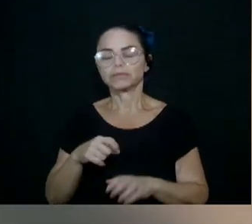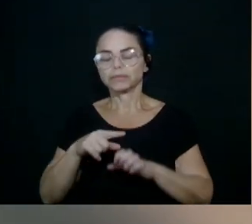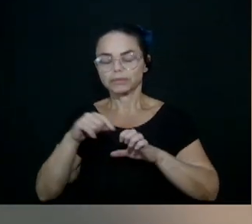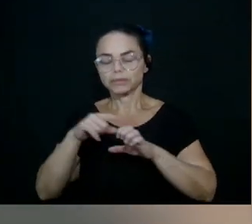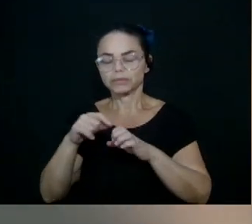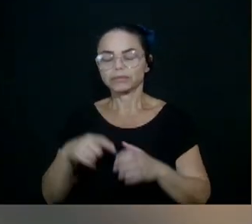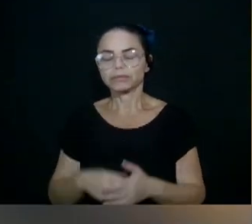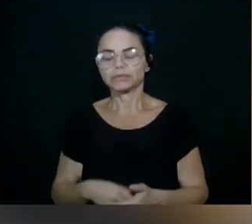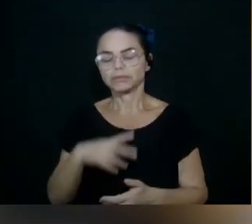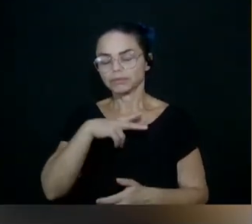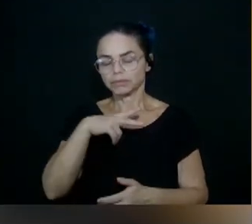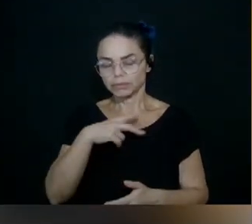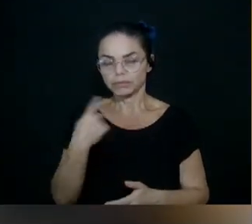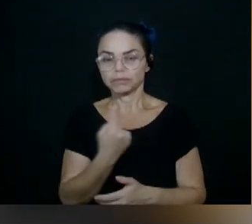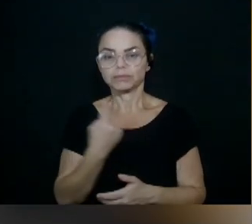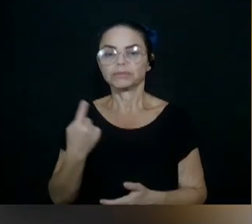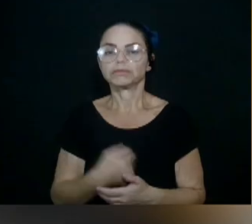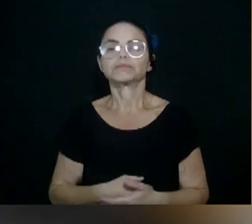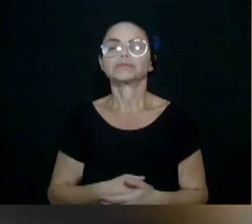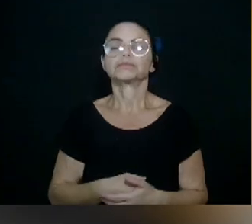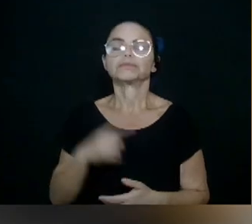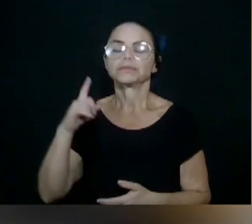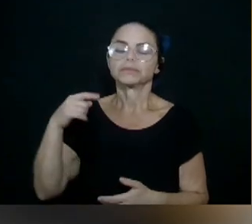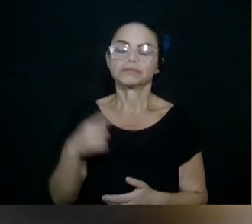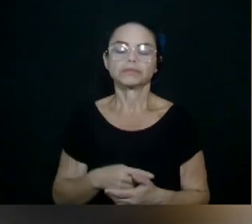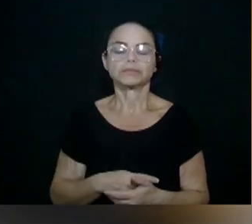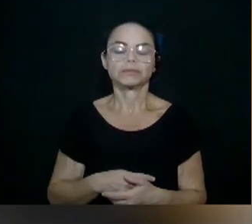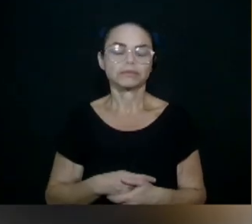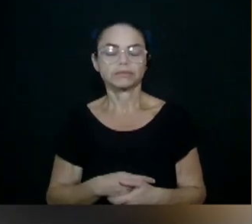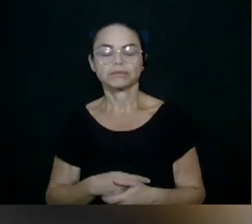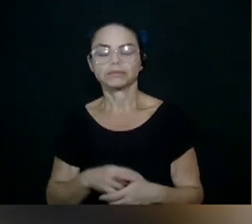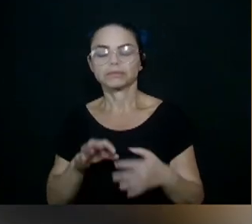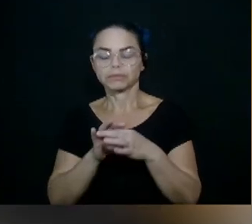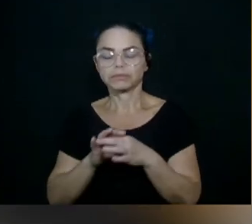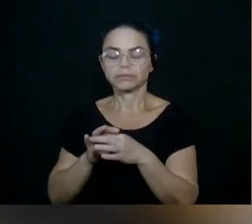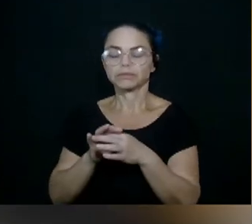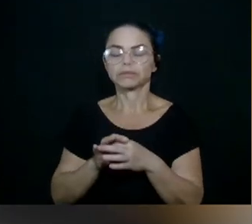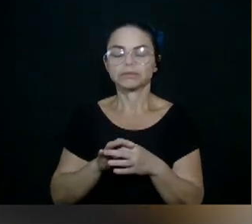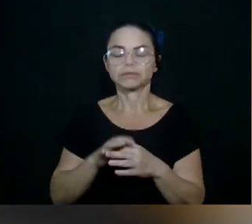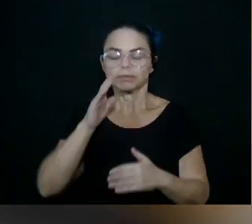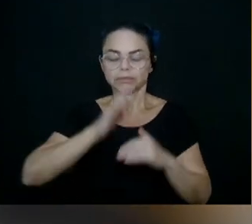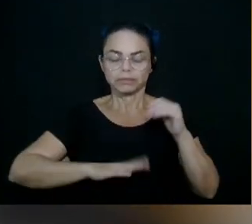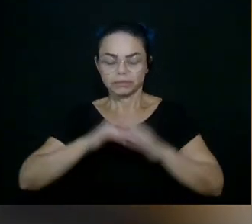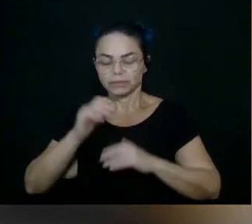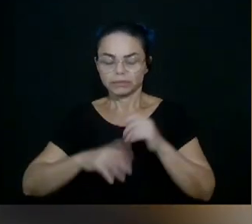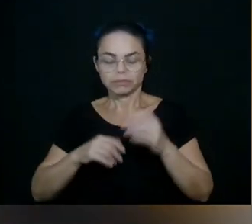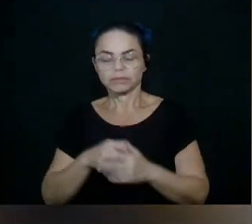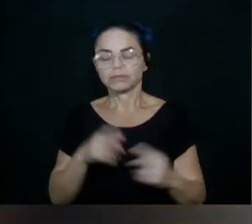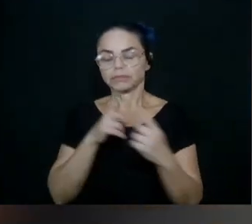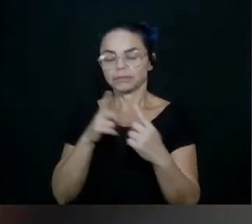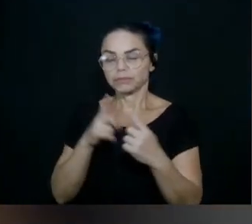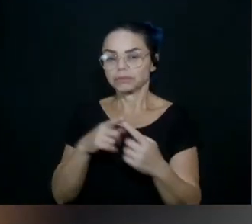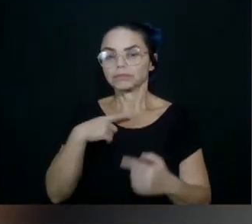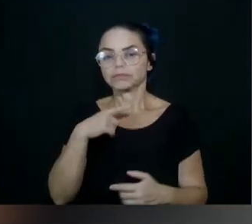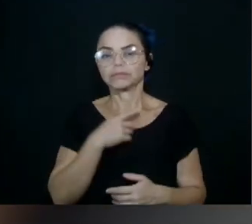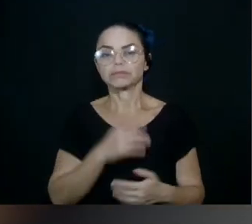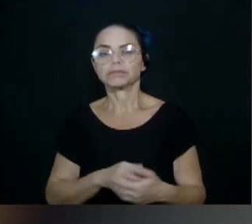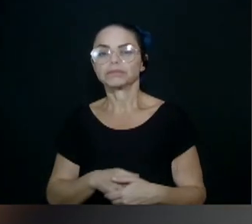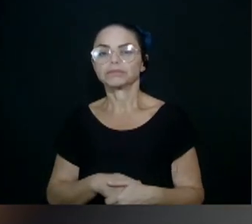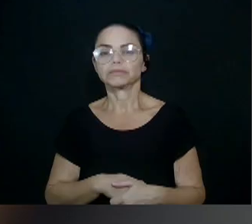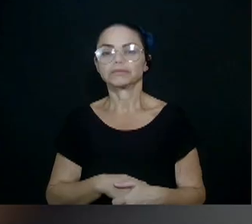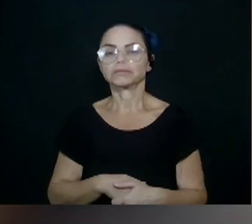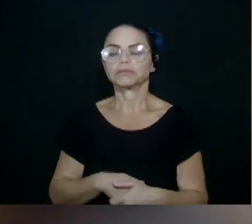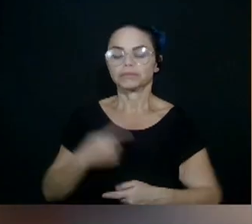sozinho e que depois acaba agregando outros profissionais que também tem que entrar na sua política